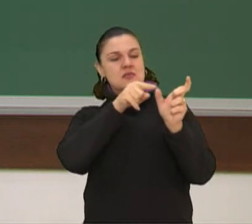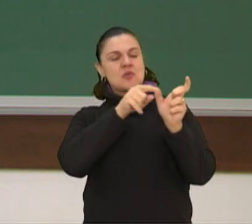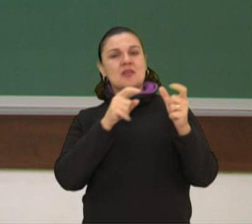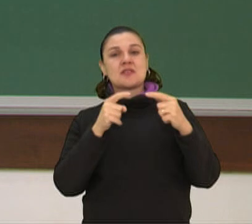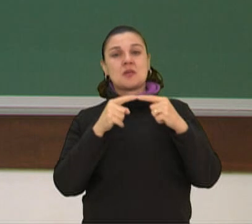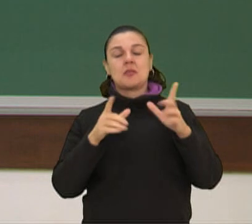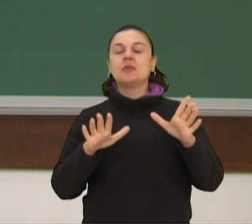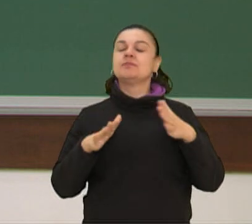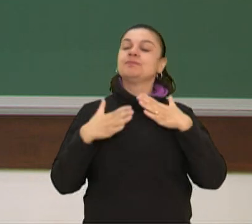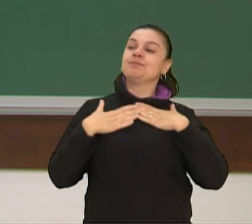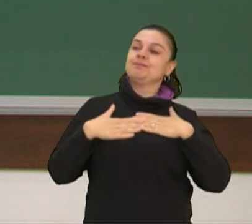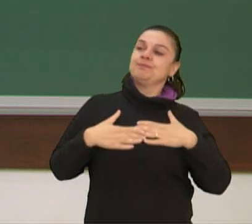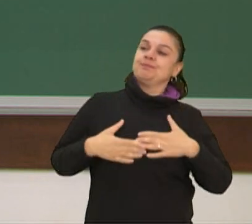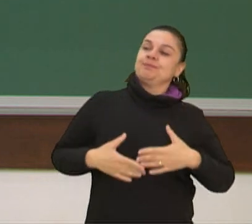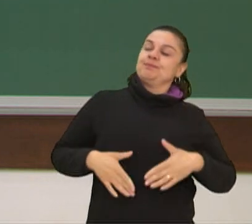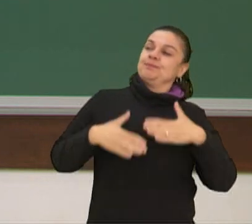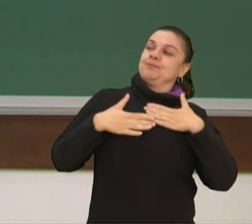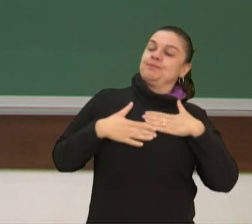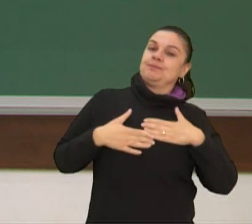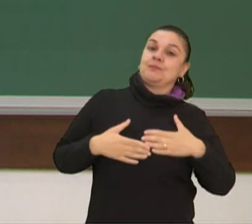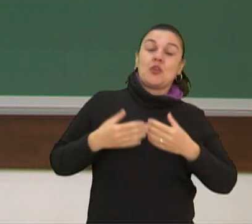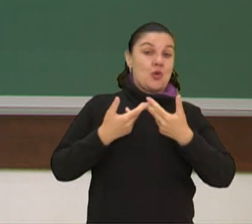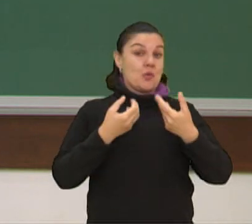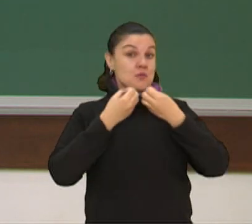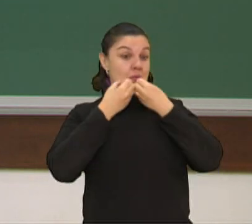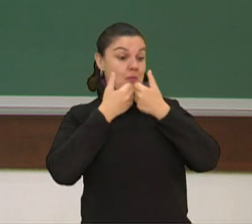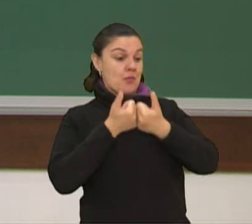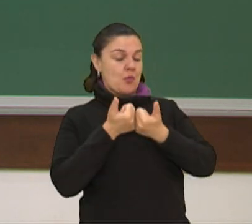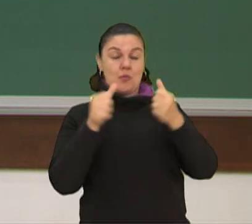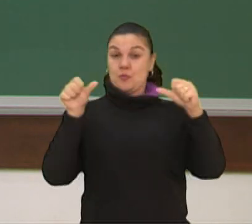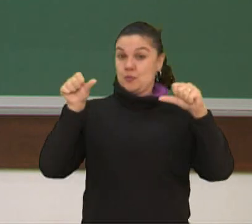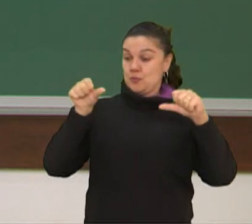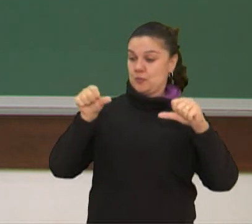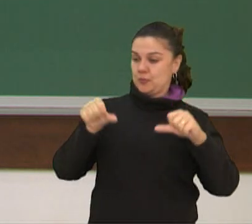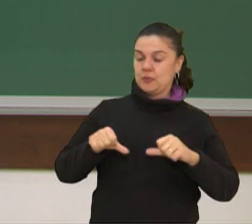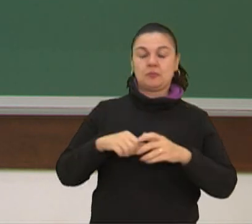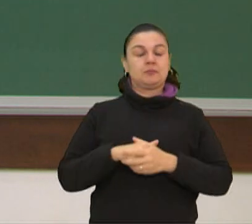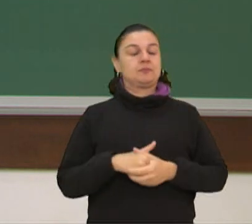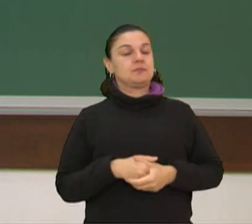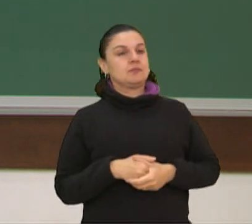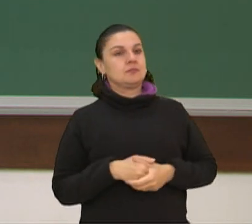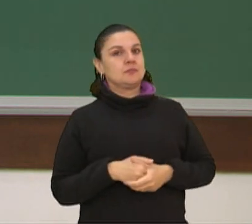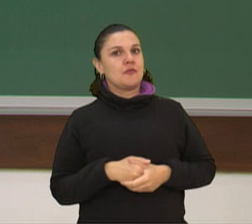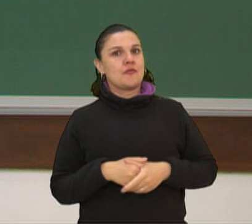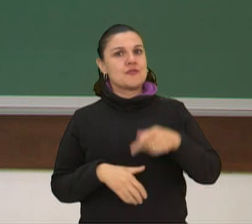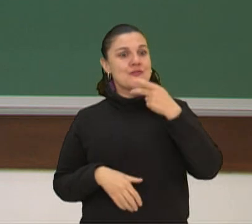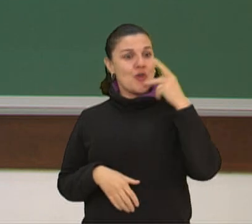mesmo o que é o estoicismo. Essa imperturbabilidade tem uma palavra chamada